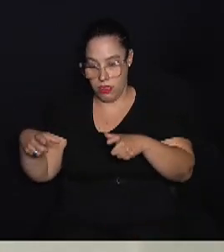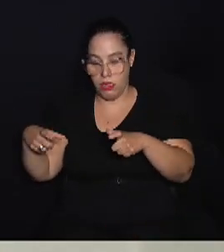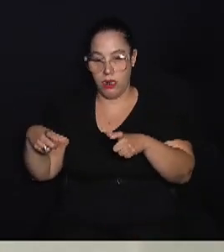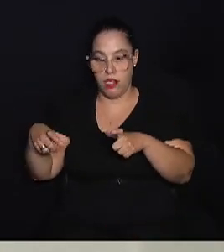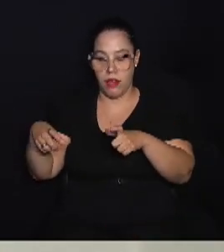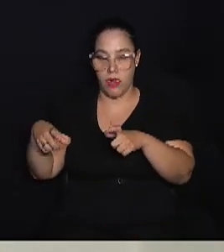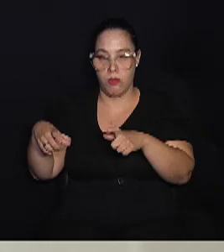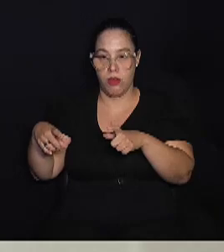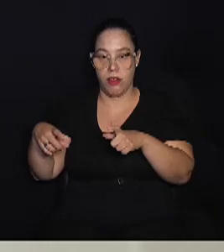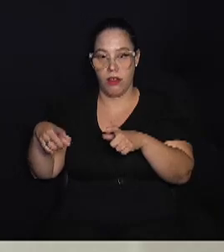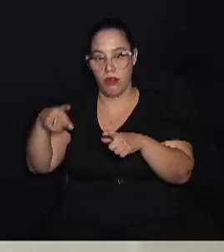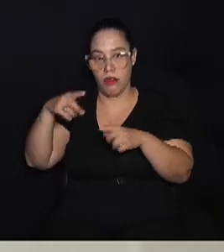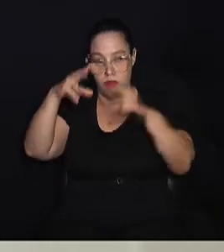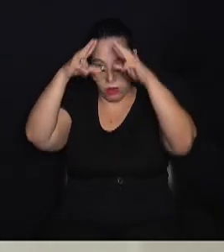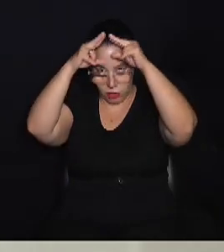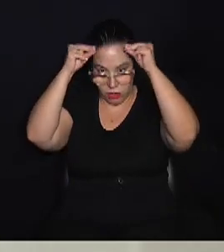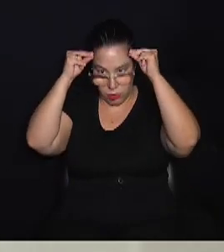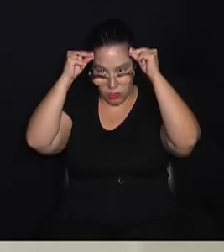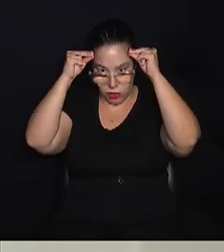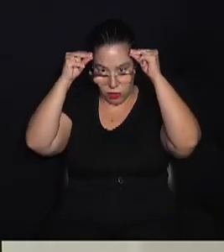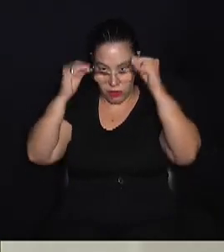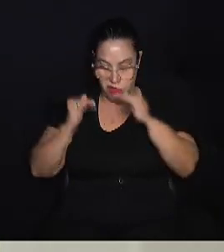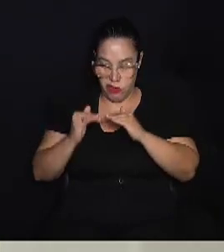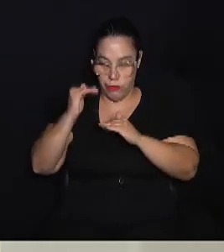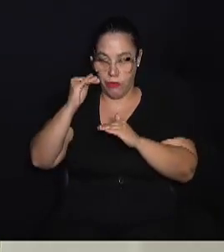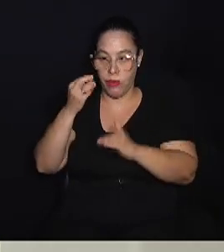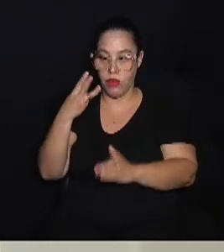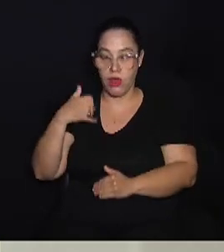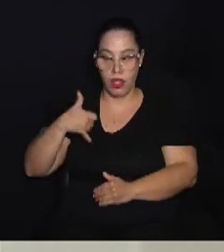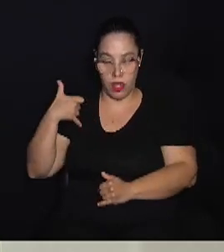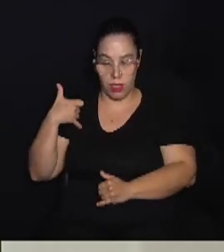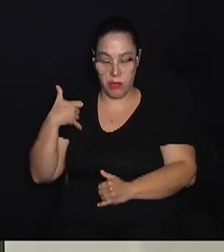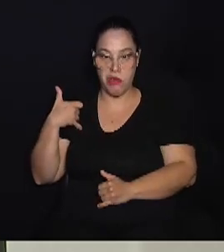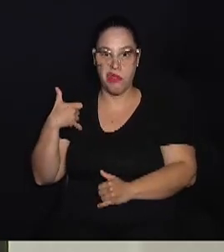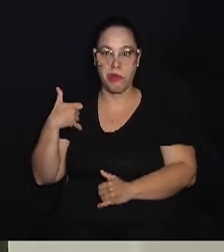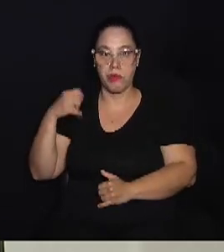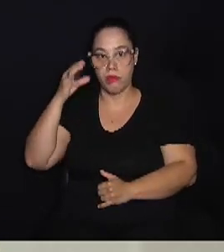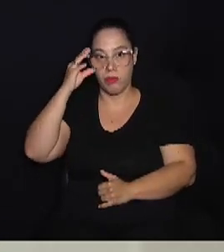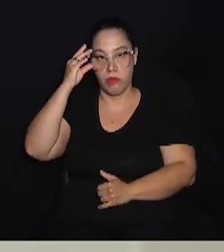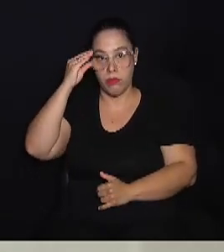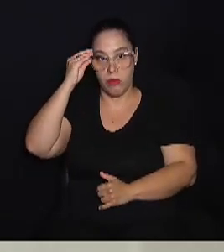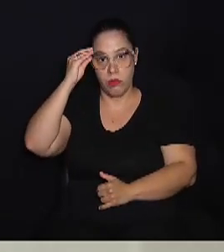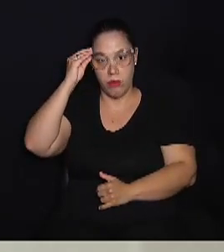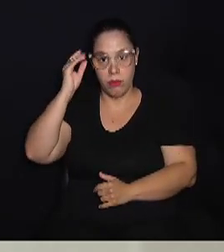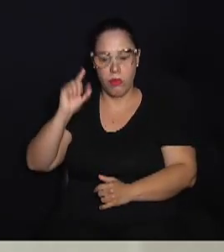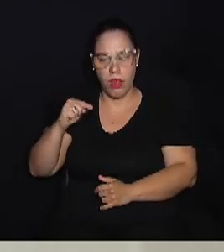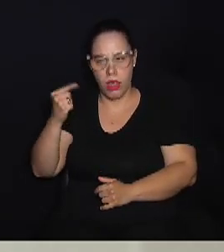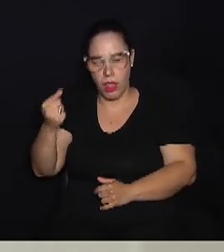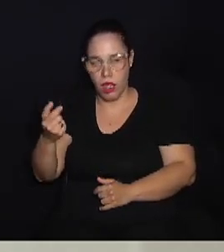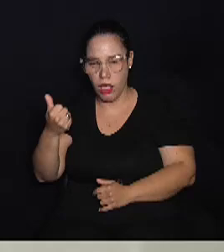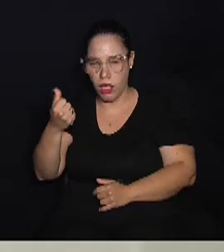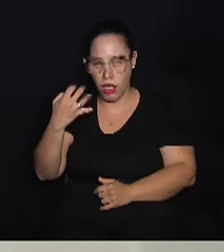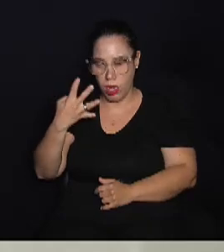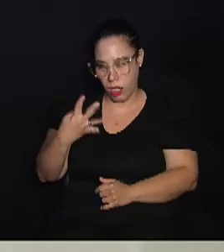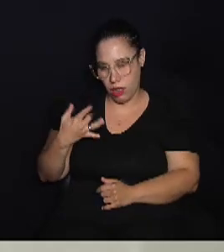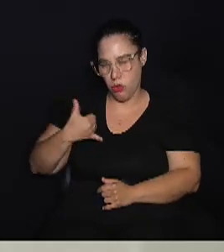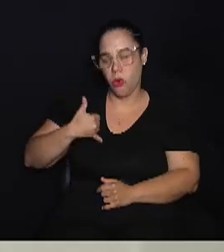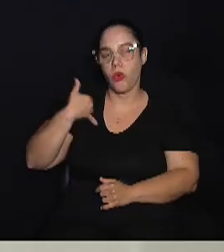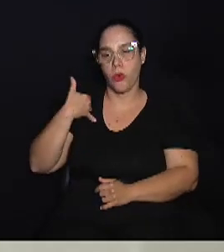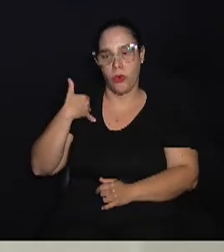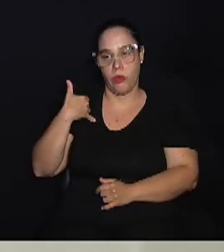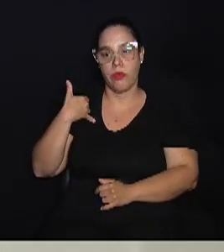enfermarias, Então, são para as crianças acima de 3 anos de idade, até 14